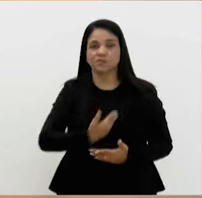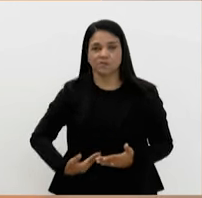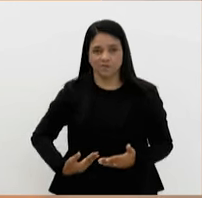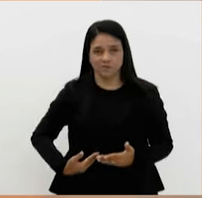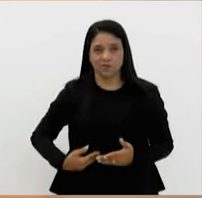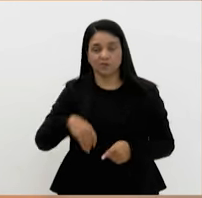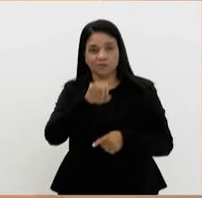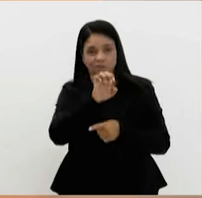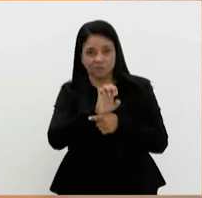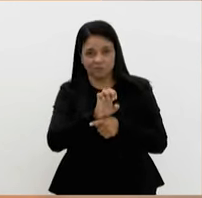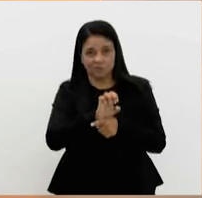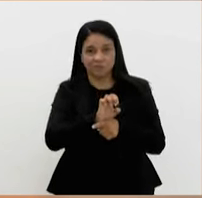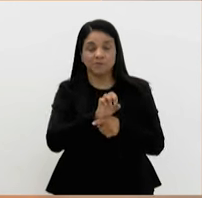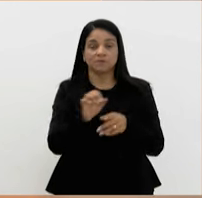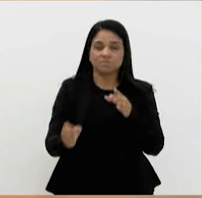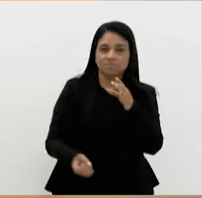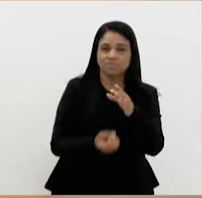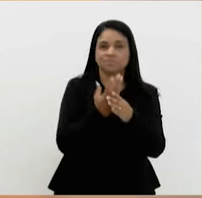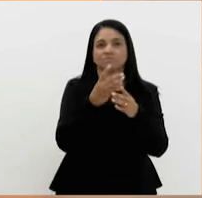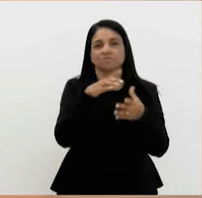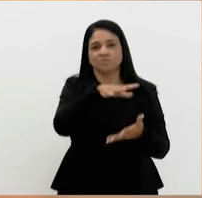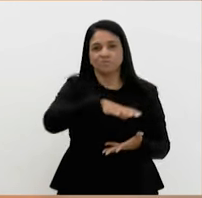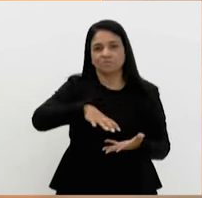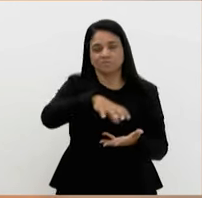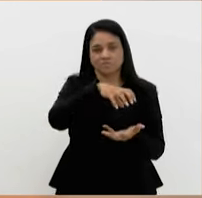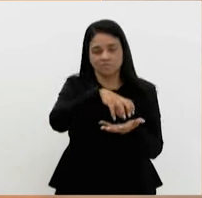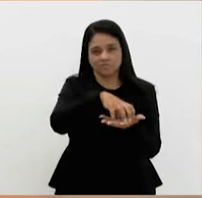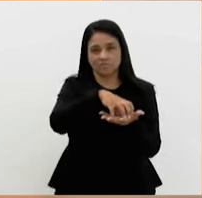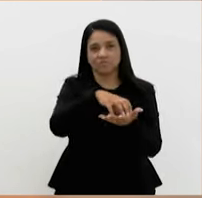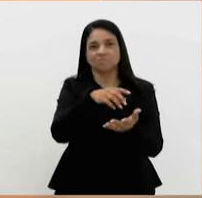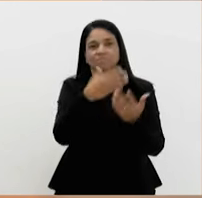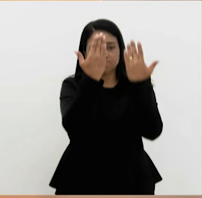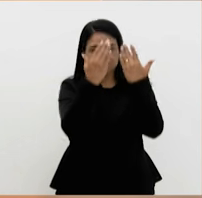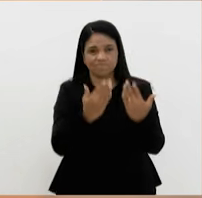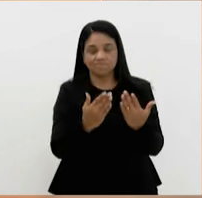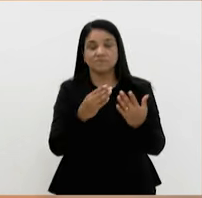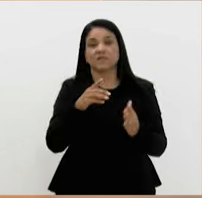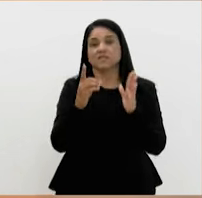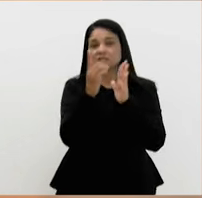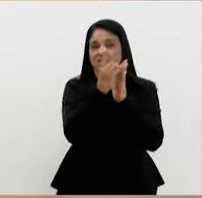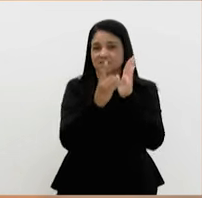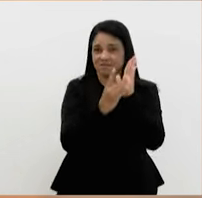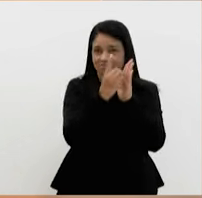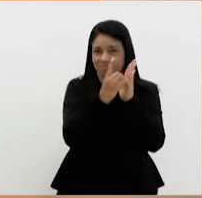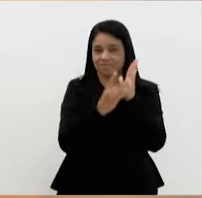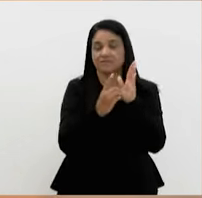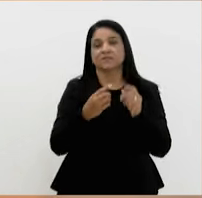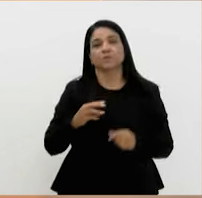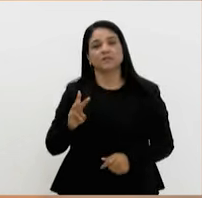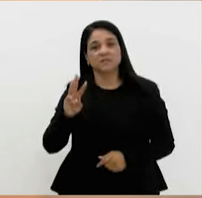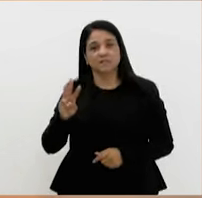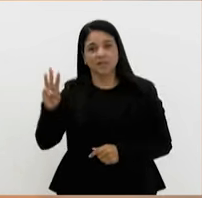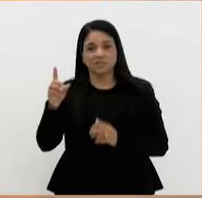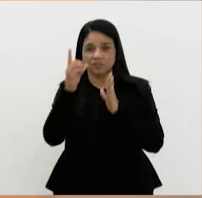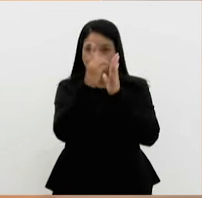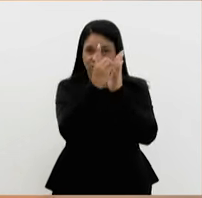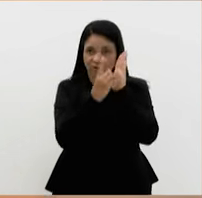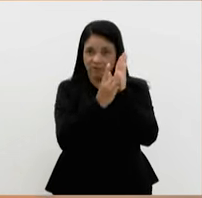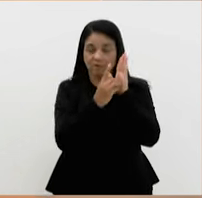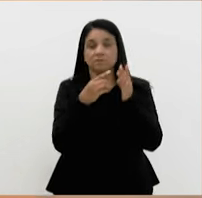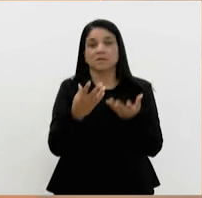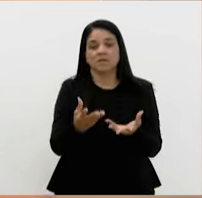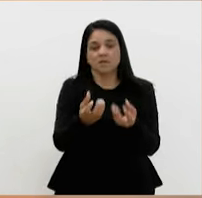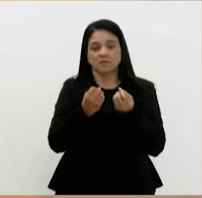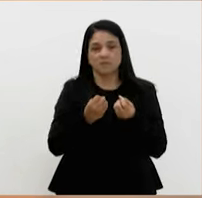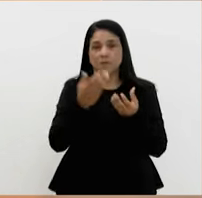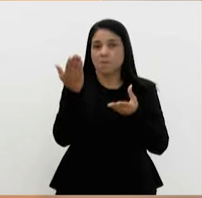crie um setor de atendimento em postos de vistoria nas Siretrans e SATs do DETRAN para receber